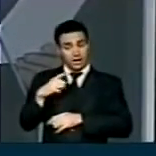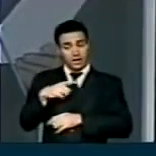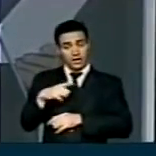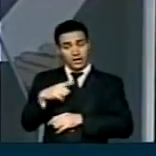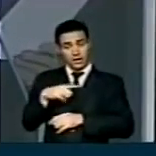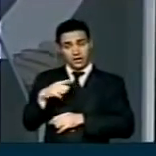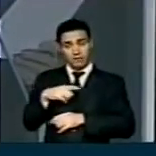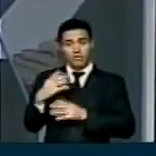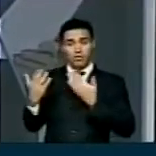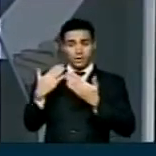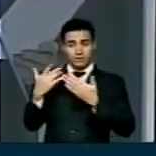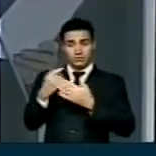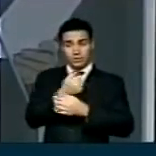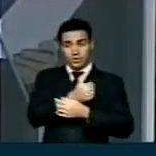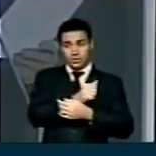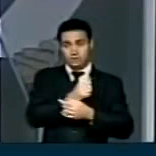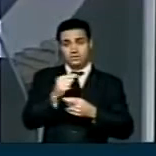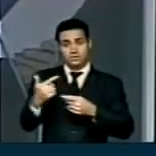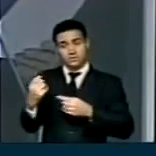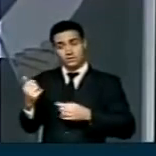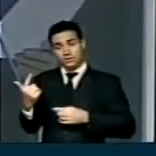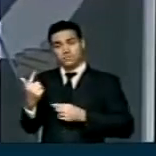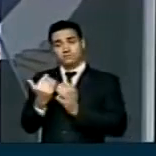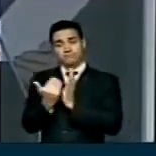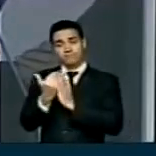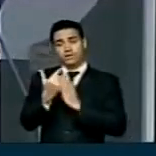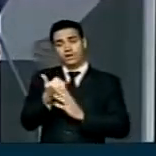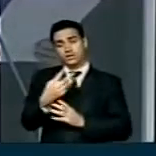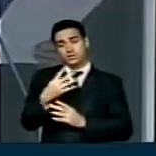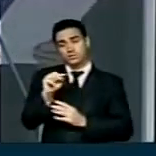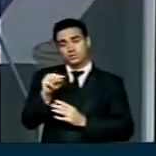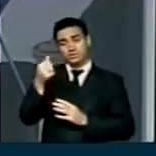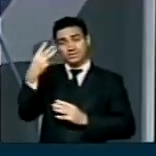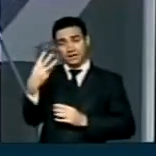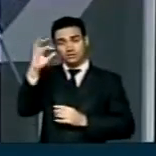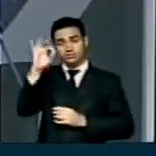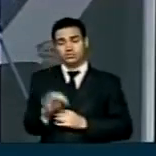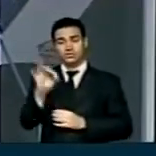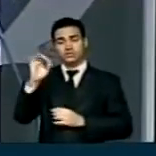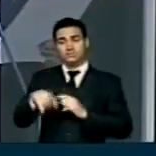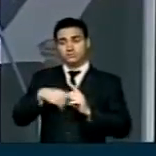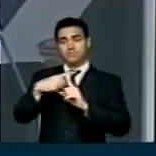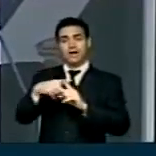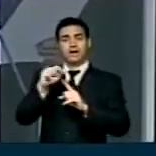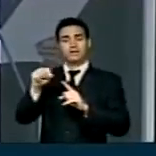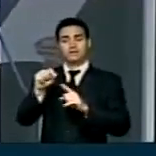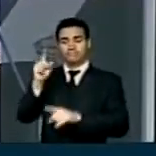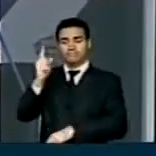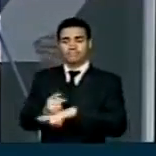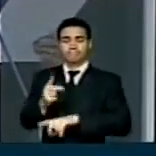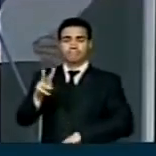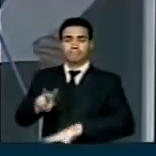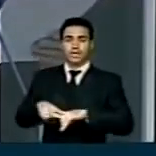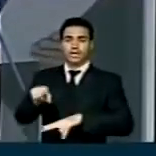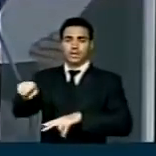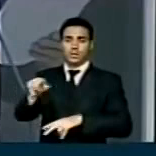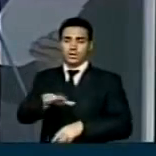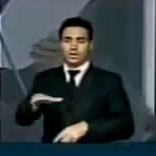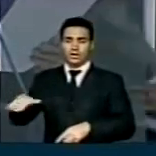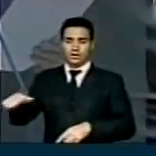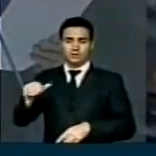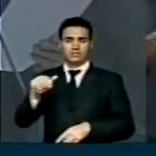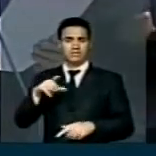relação a 2011 de 14,3% no número de apreensão de crianças e adolescentes por crime